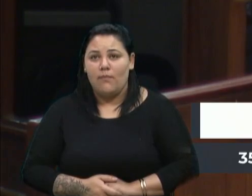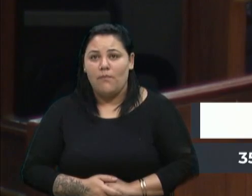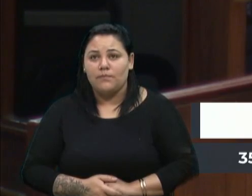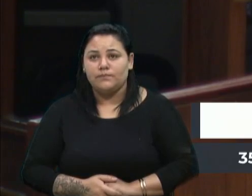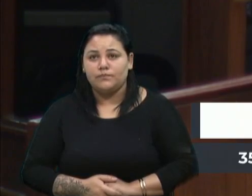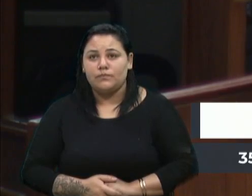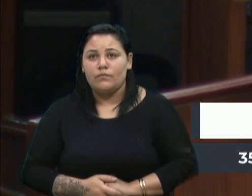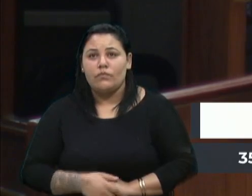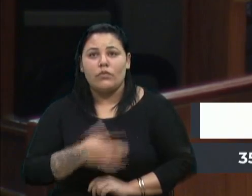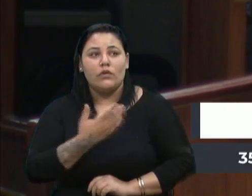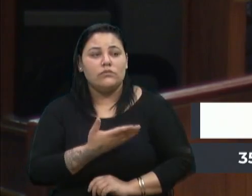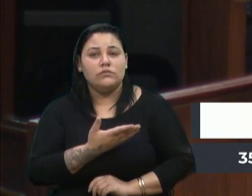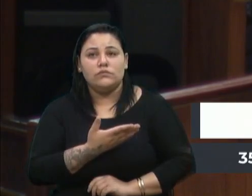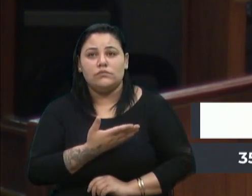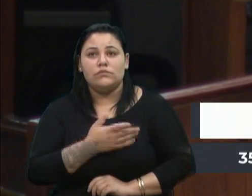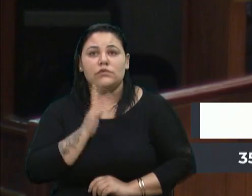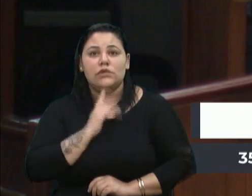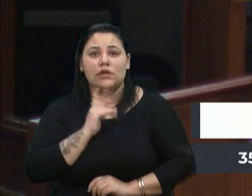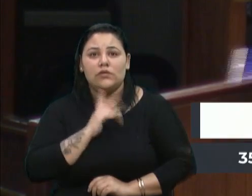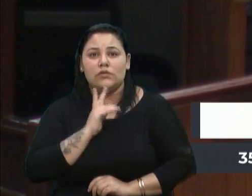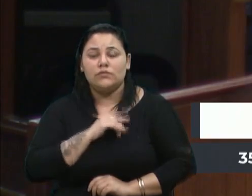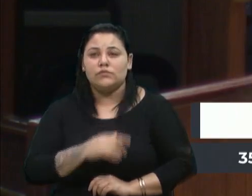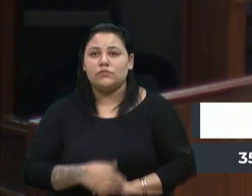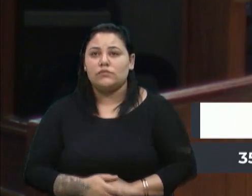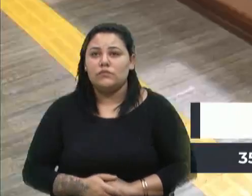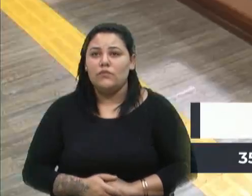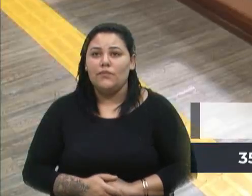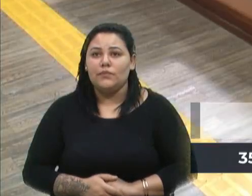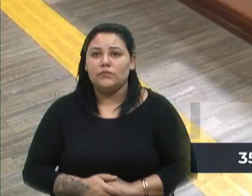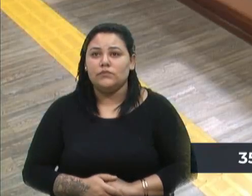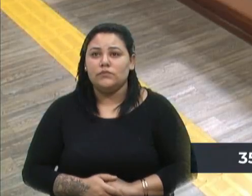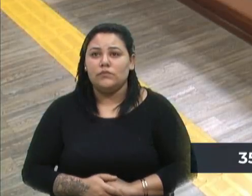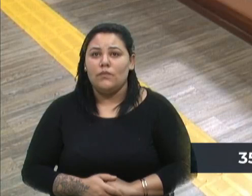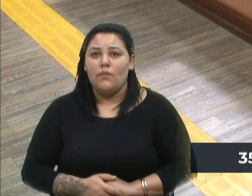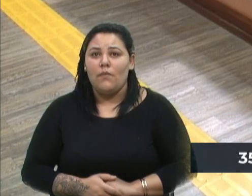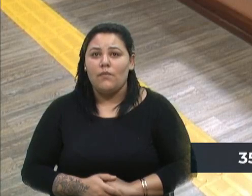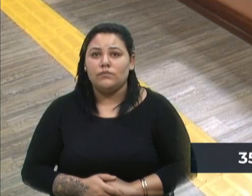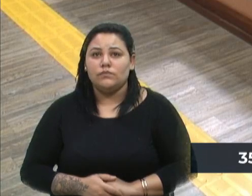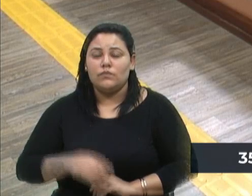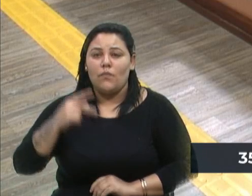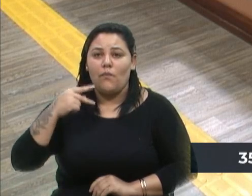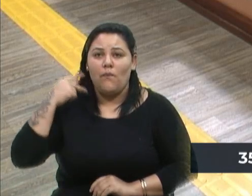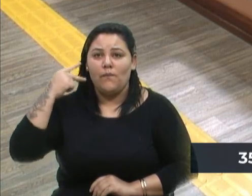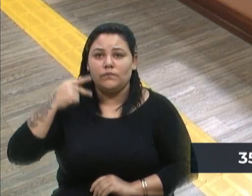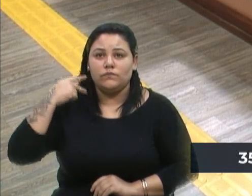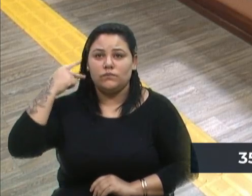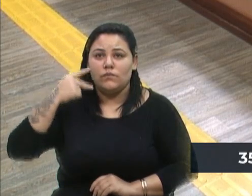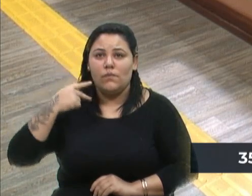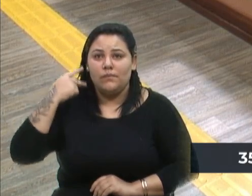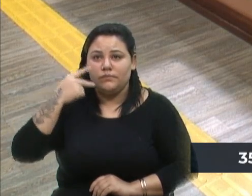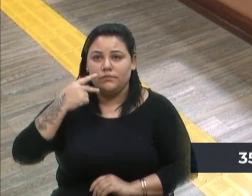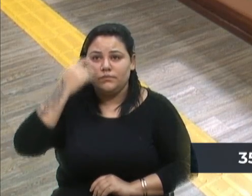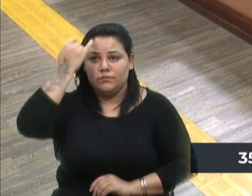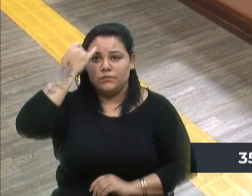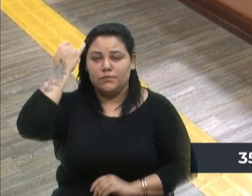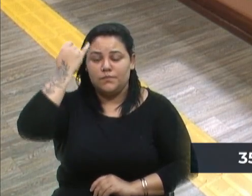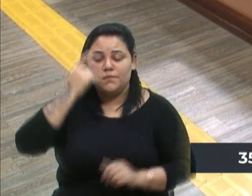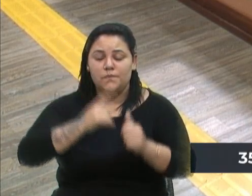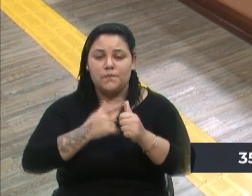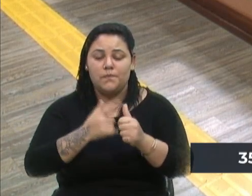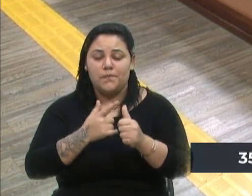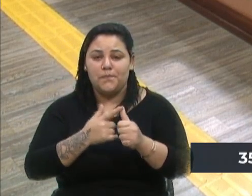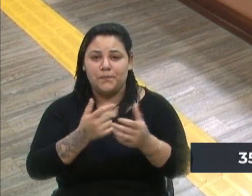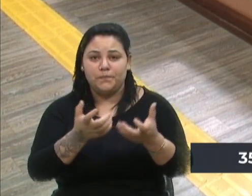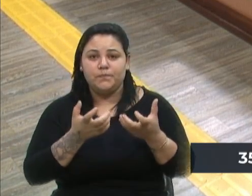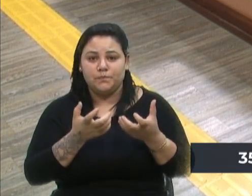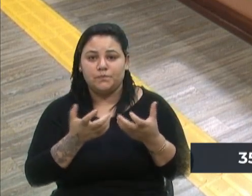Seu à parte, Renato Oliveira. Vereador D'Ambrosio, primeiro me parabenizar pelo tema, né? Se a gente sair, porque